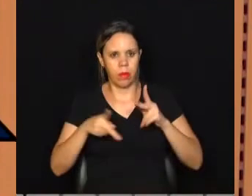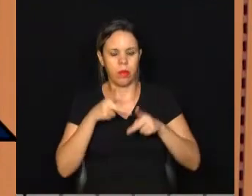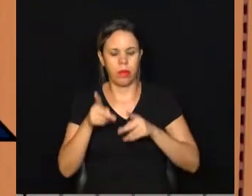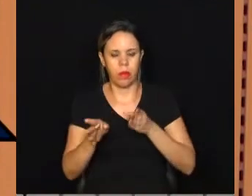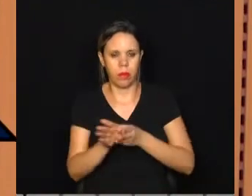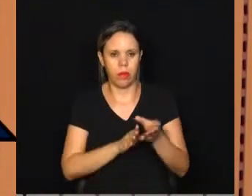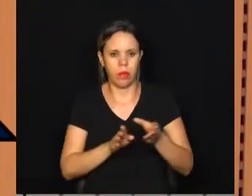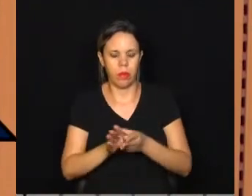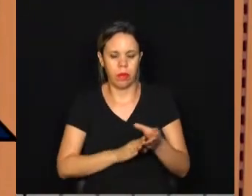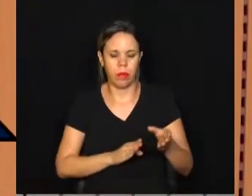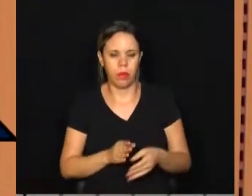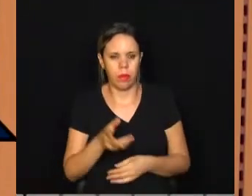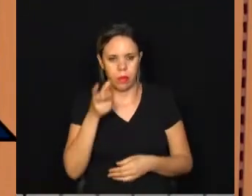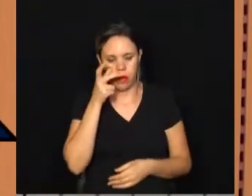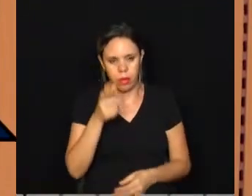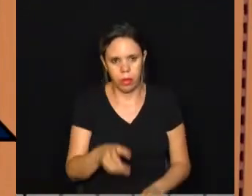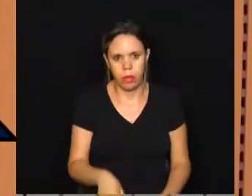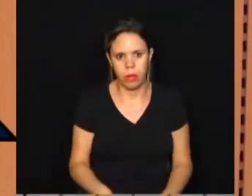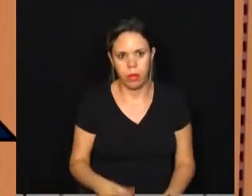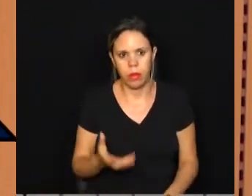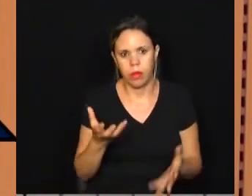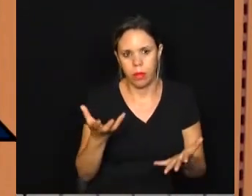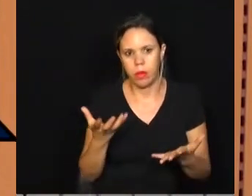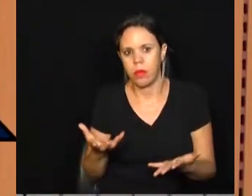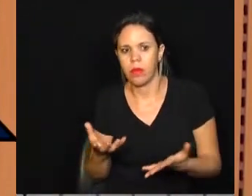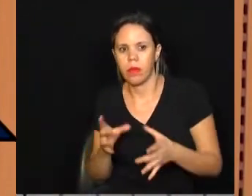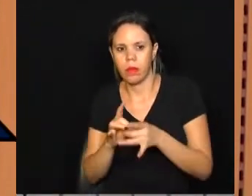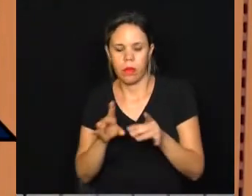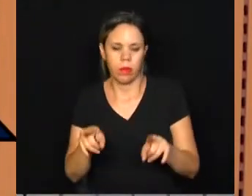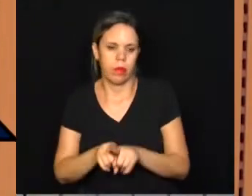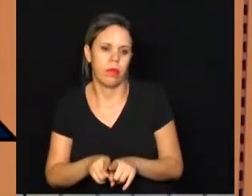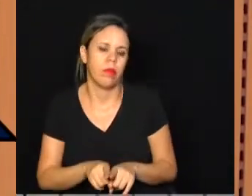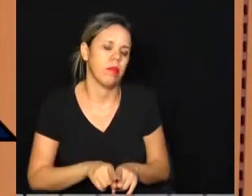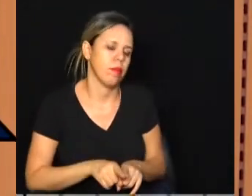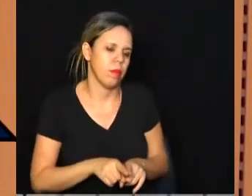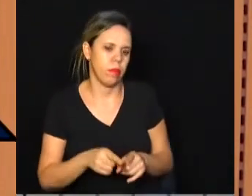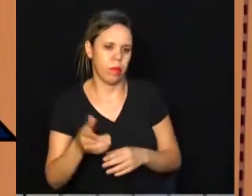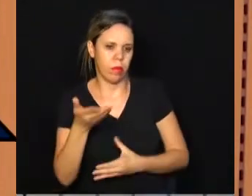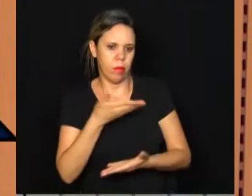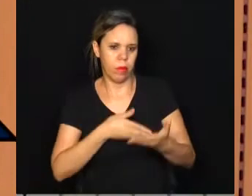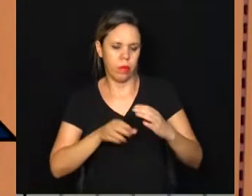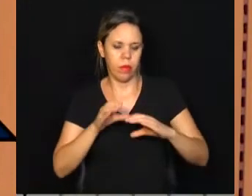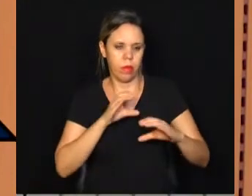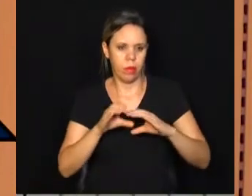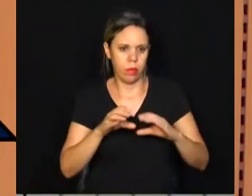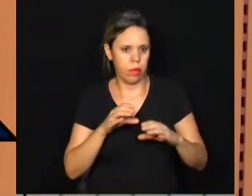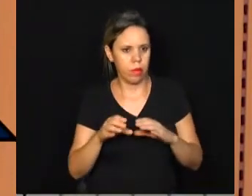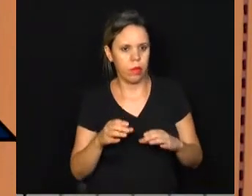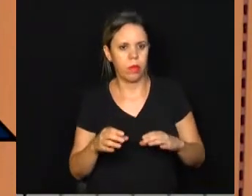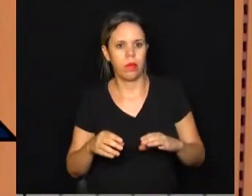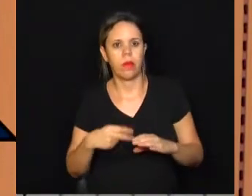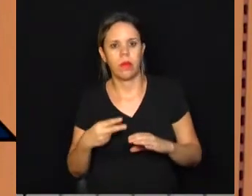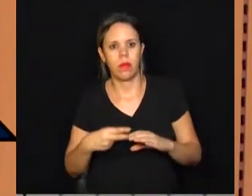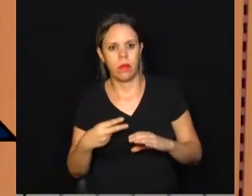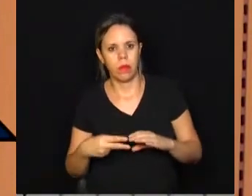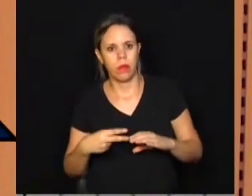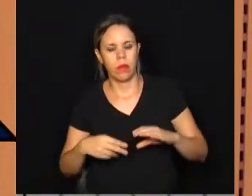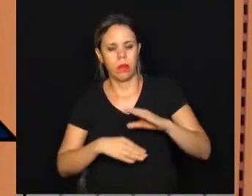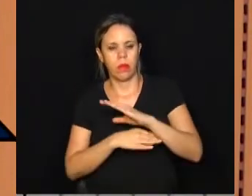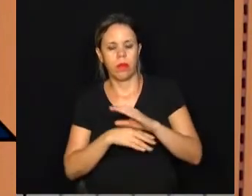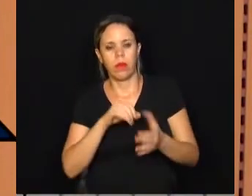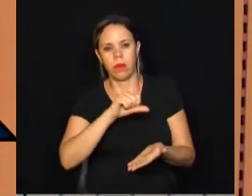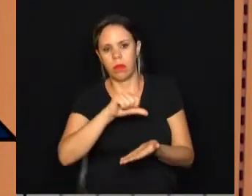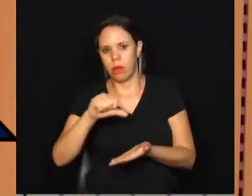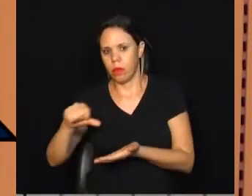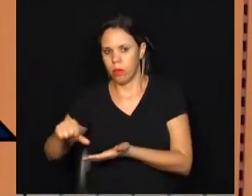conselheiros, conselheiras, queremos estabelecer uma dinâmica aqui para ouvir as câmaras setoriais